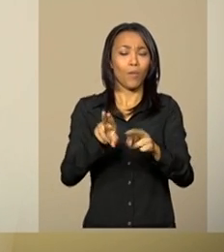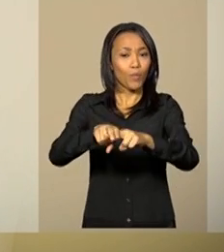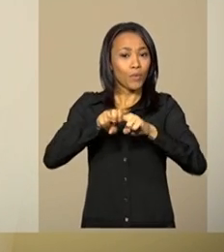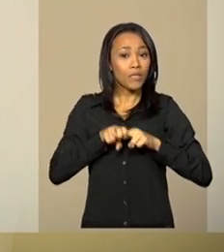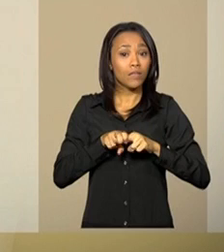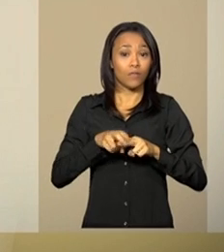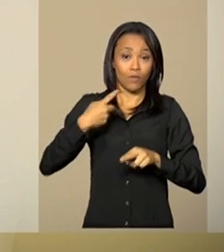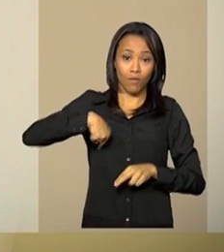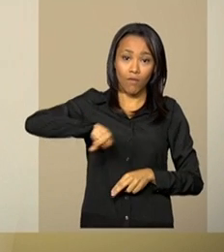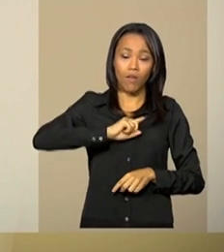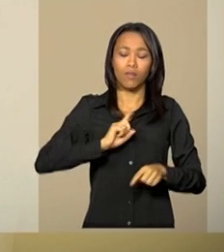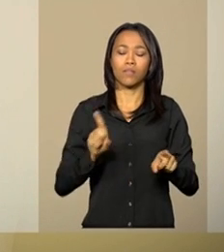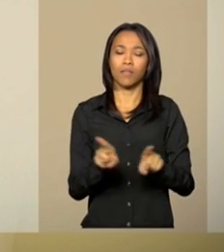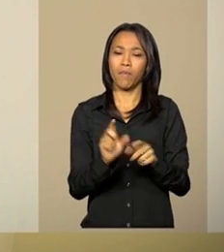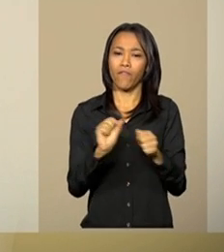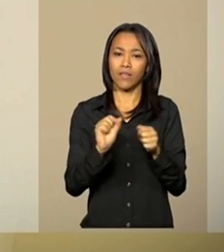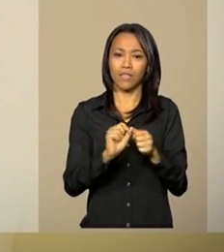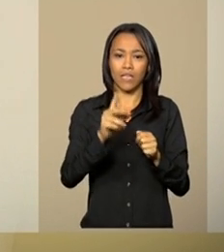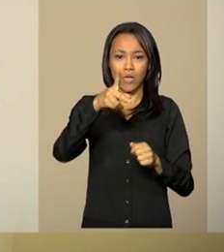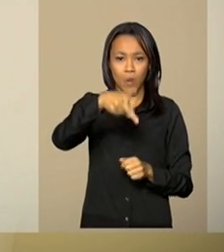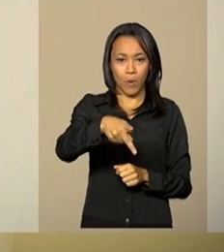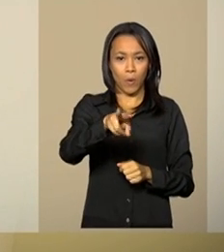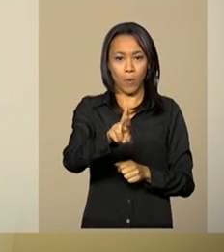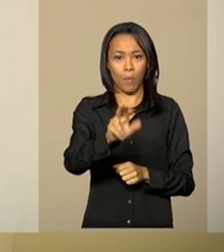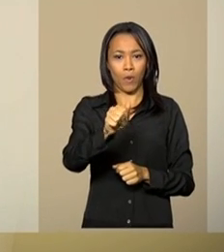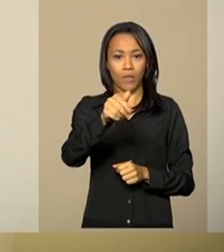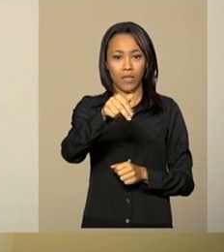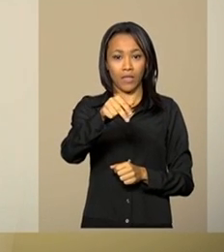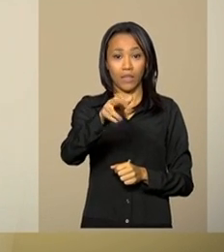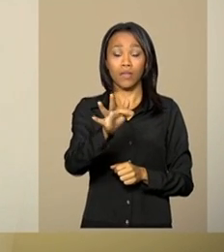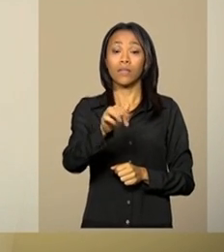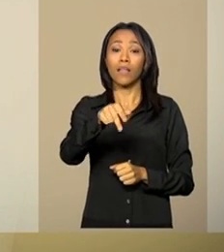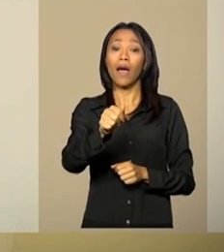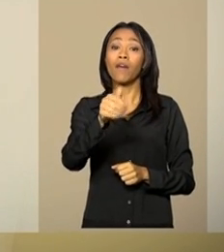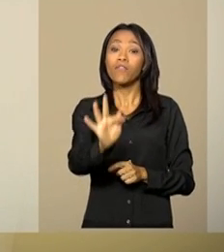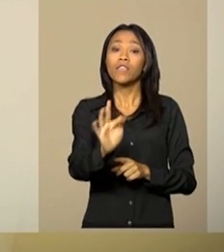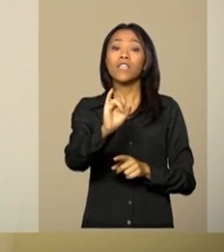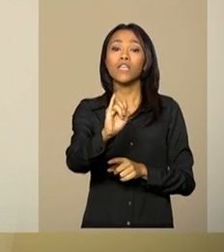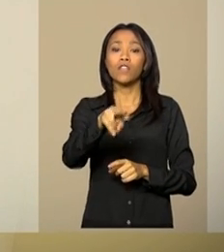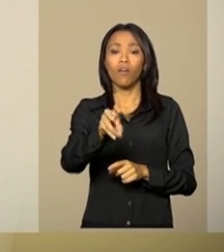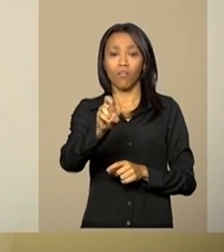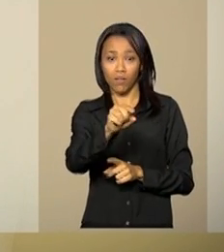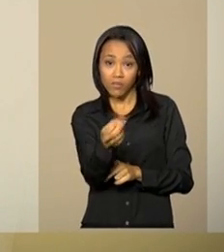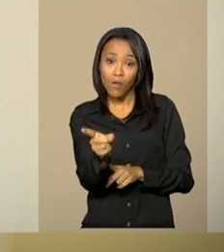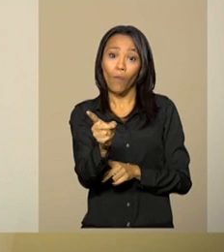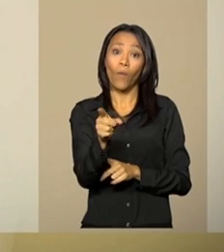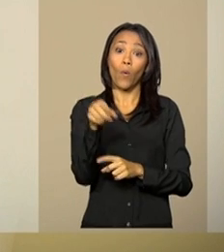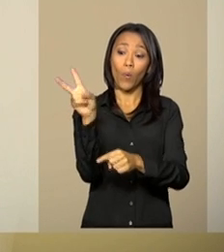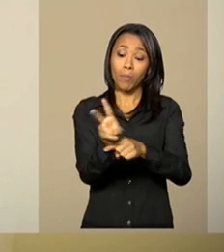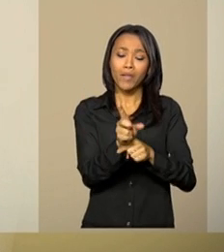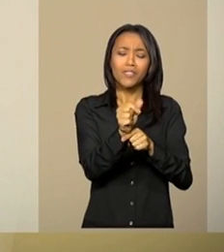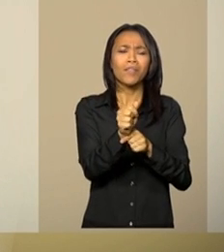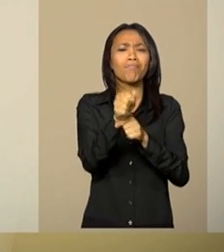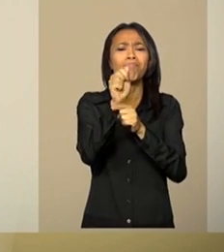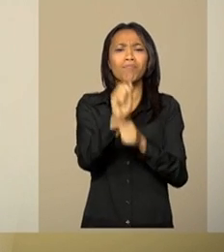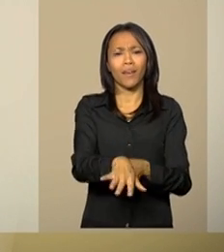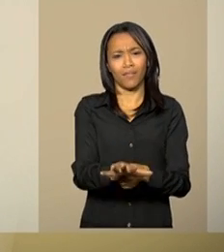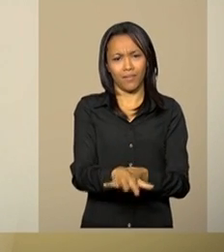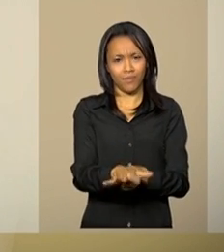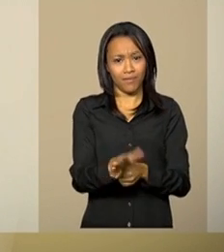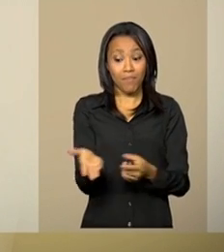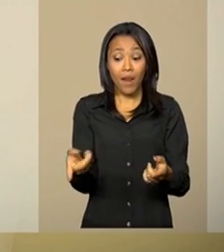também estamos fazendo o Pronaf Inovação. No Pronaf Inovação, o crédito é bem barato